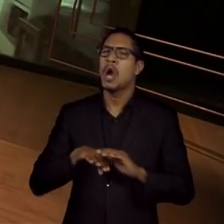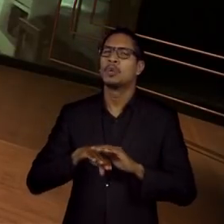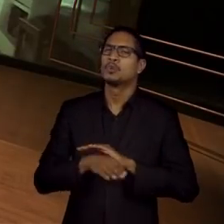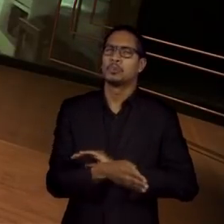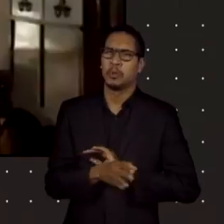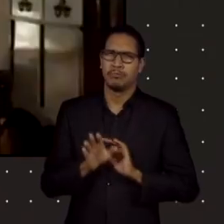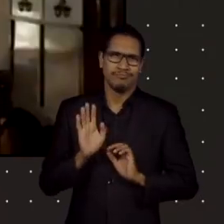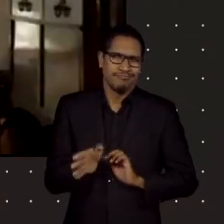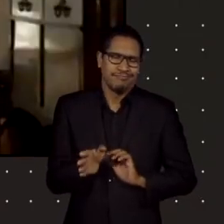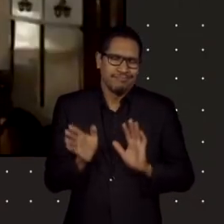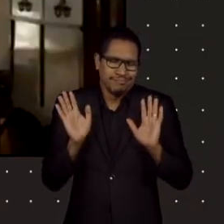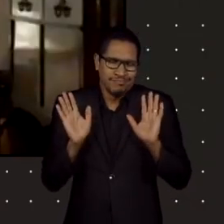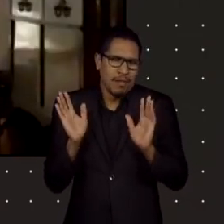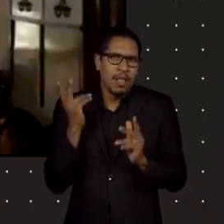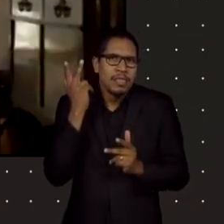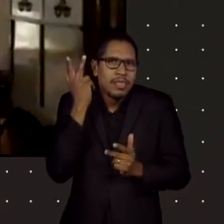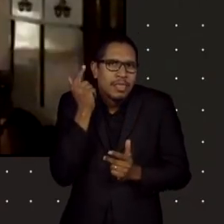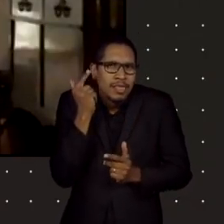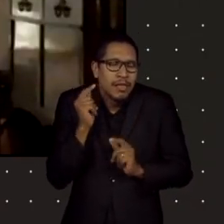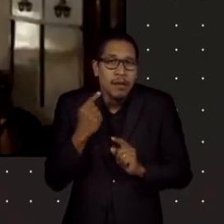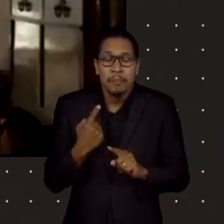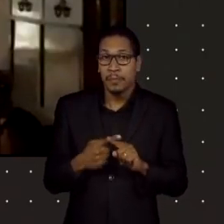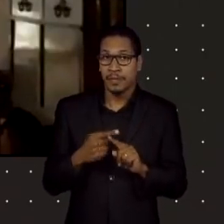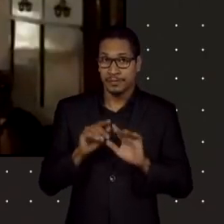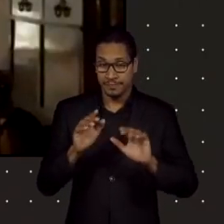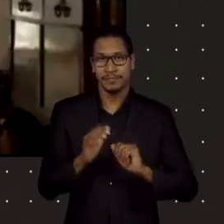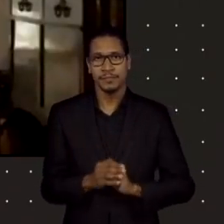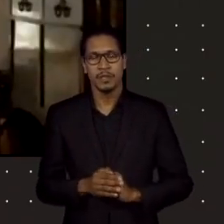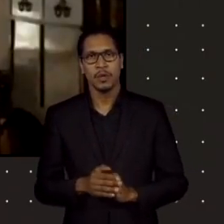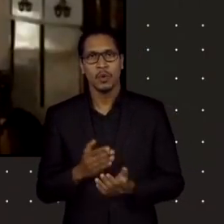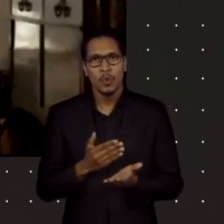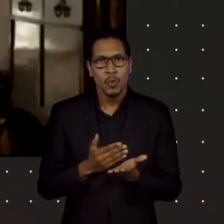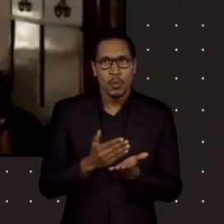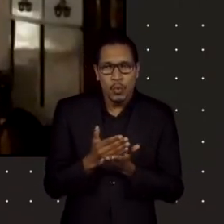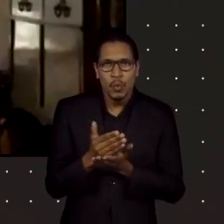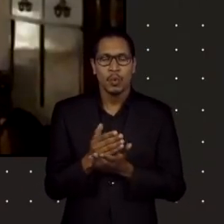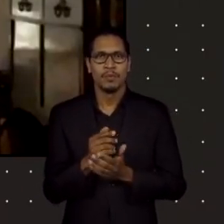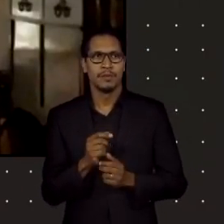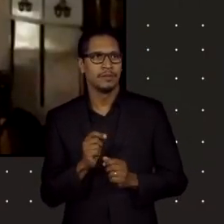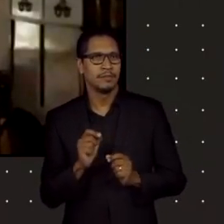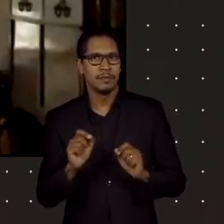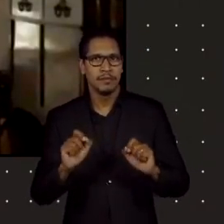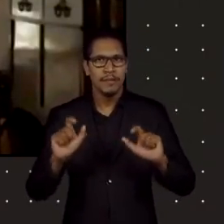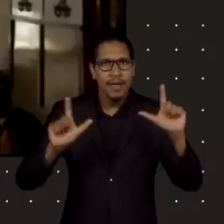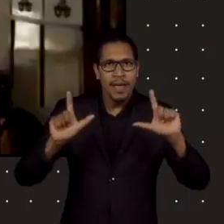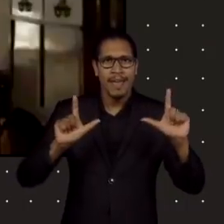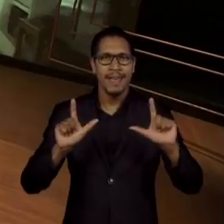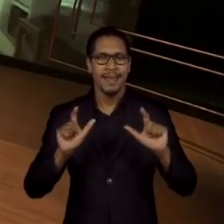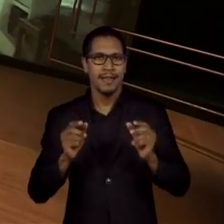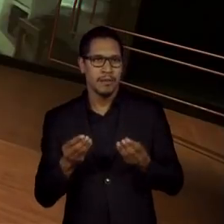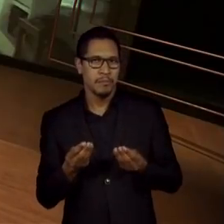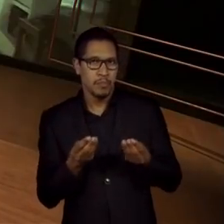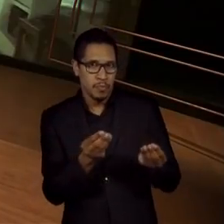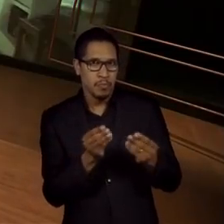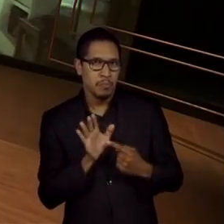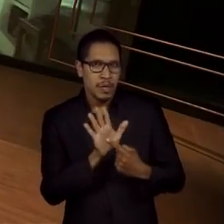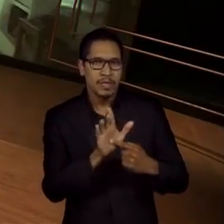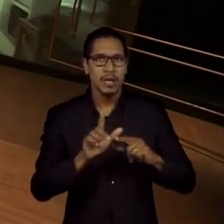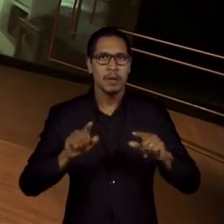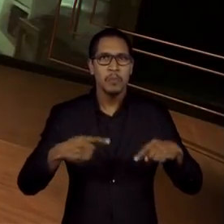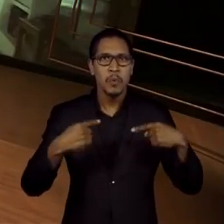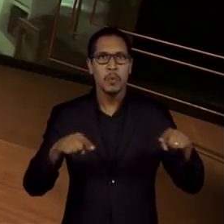início. Quando nós começávamos assim, a chegar nos programas para tocar o disco, existia assim,